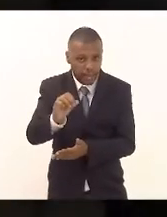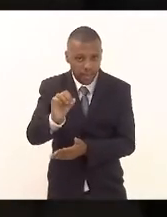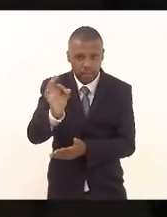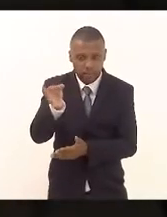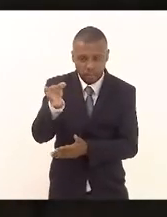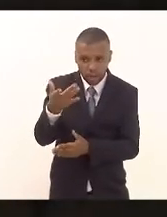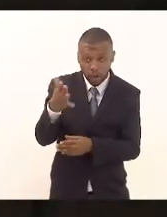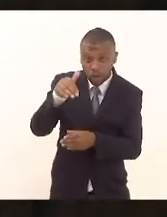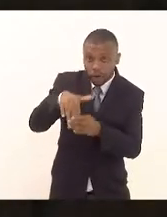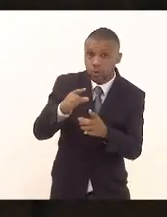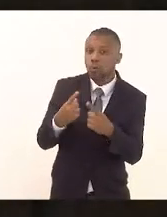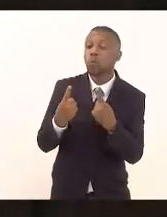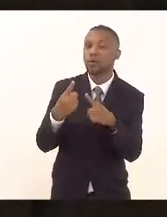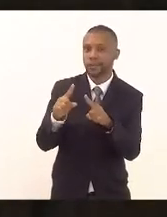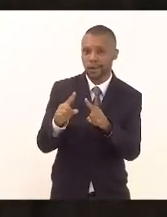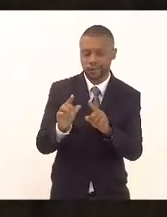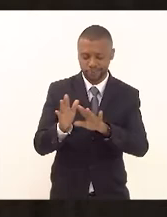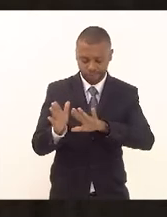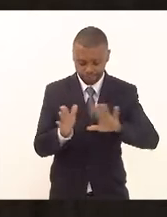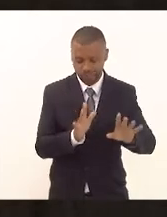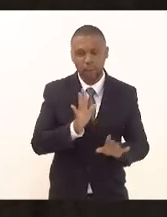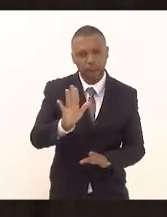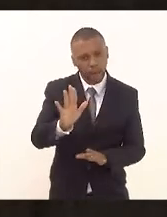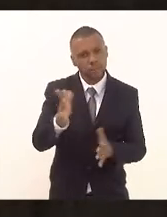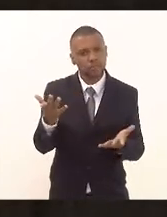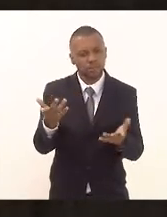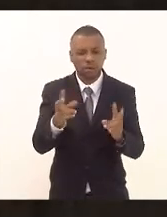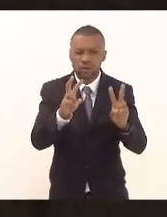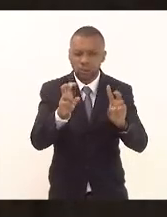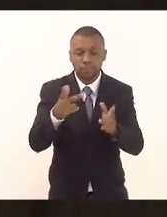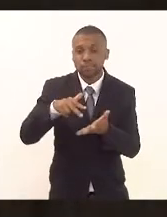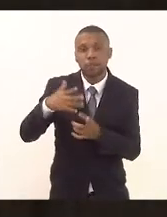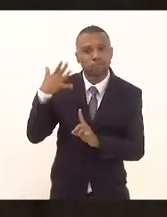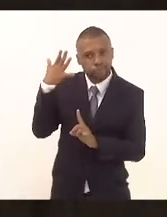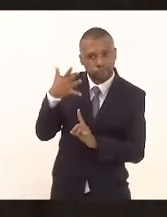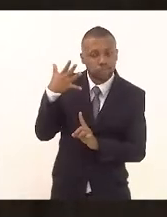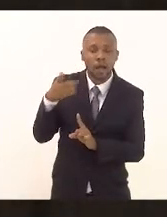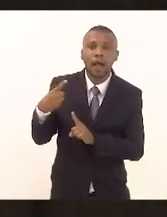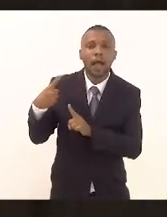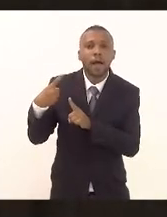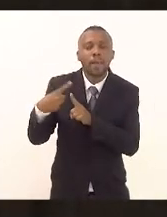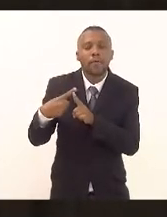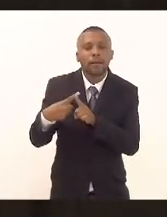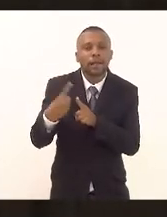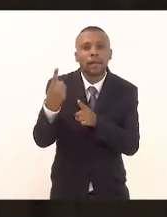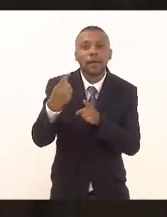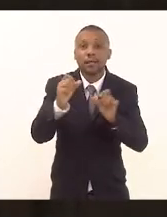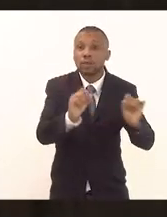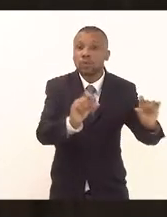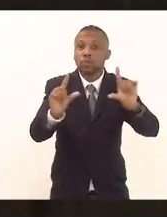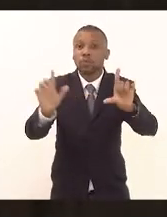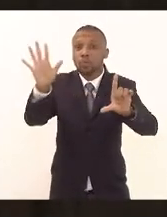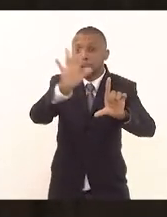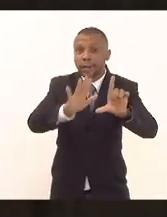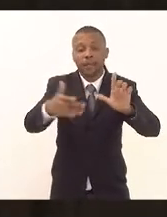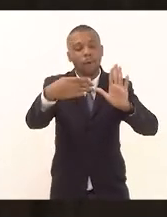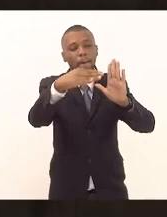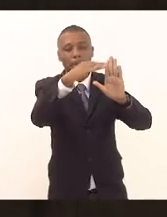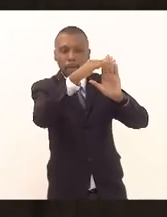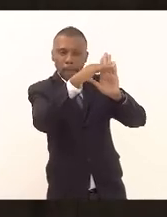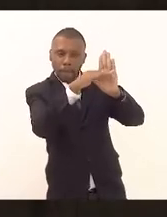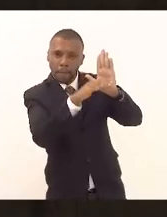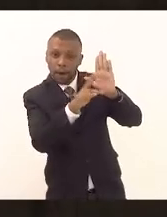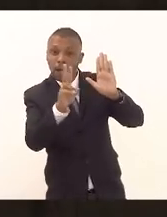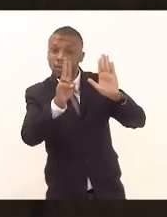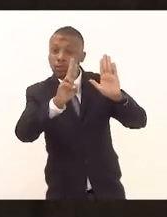Ok. Mas, de qualquer maneira, a questão de ordem é porque no painel, com o nome de